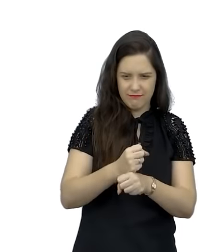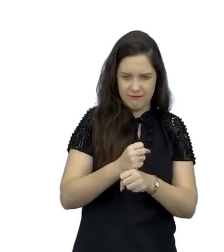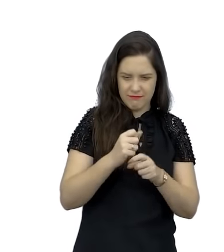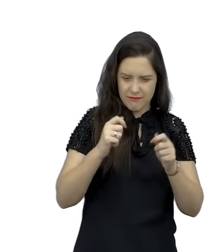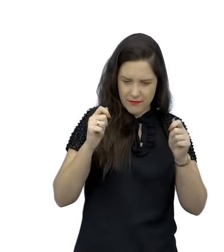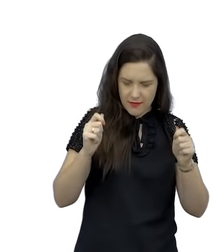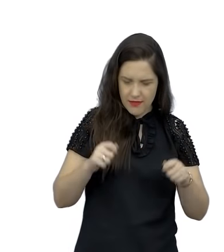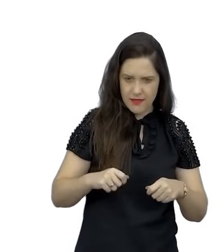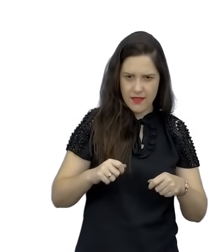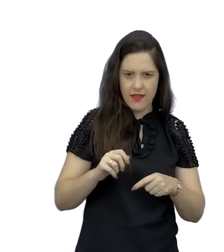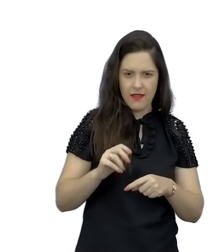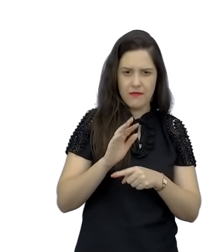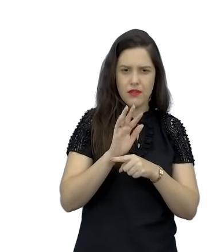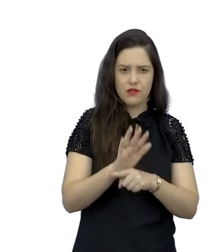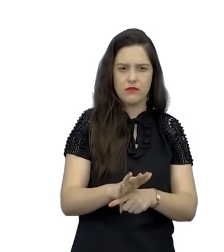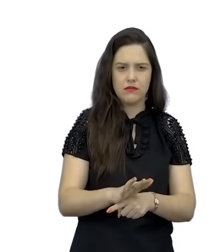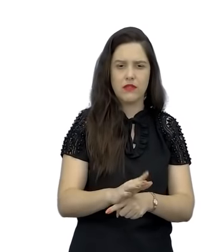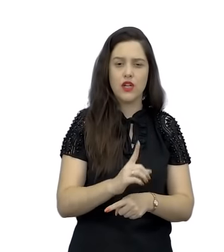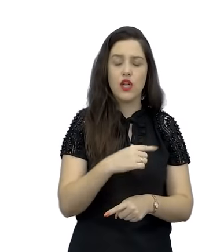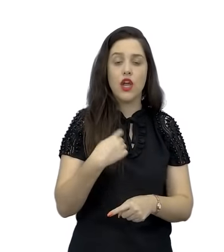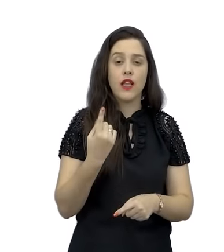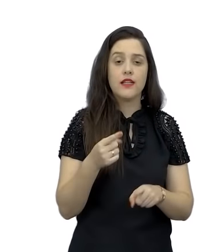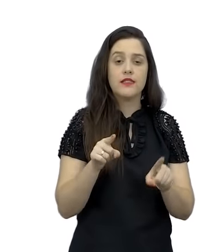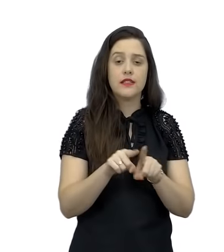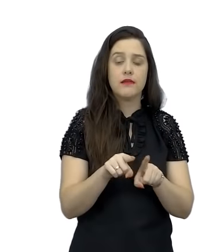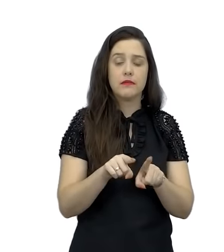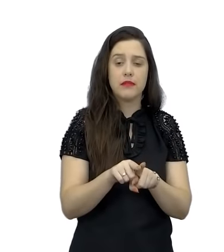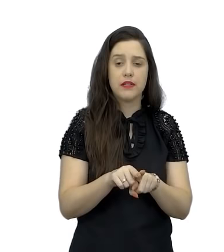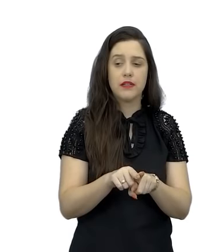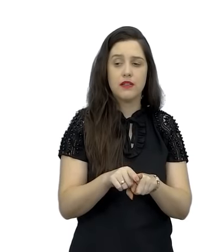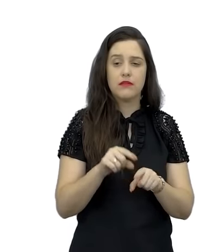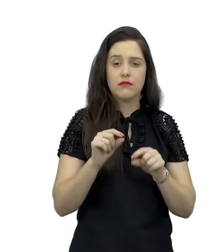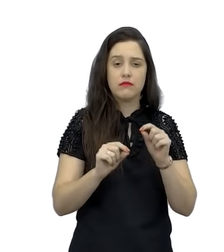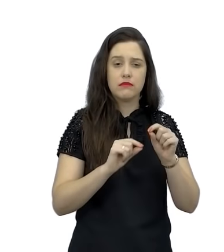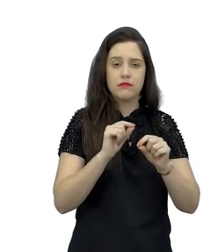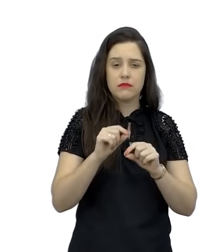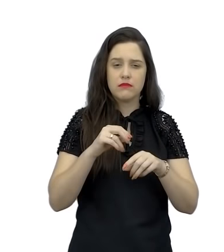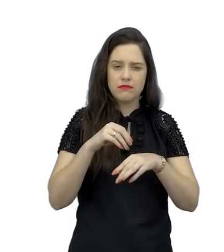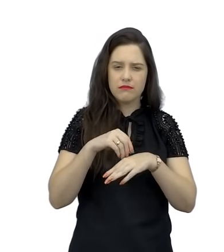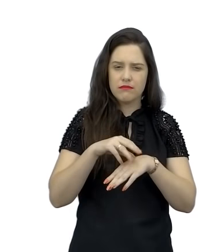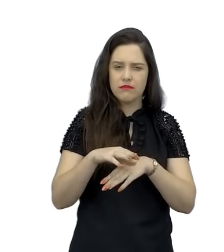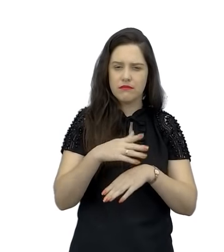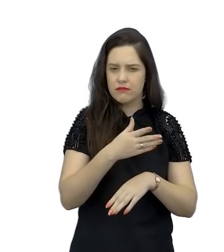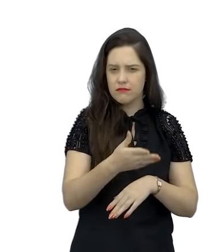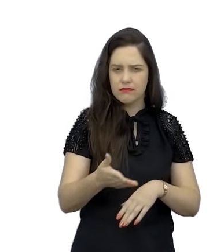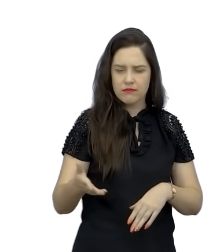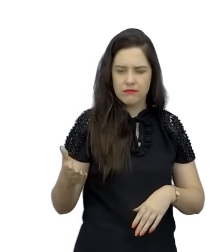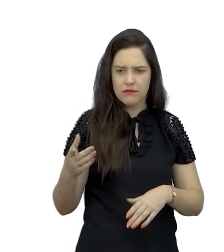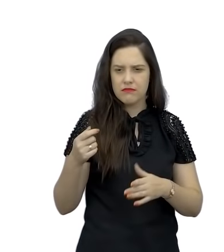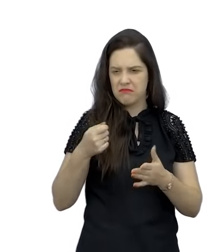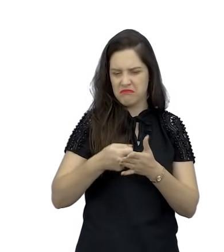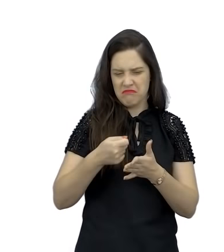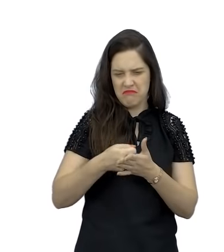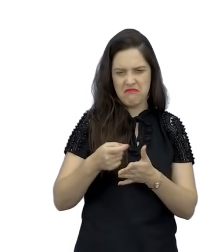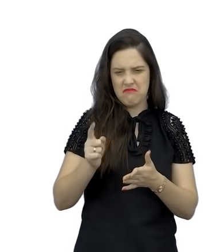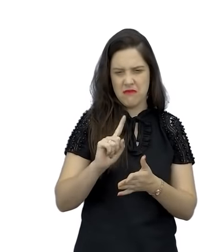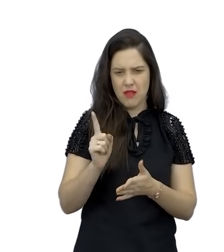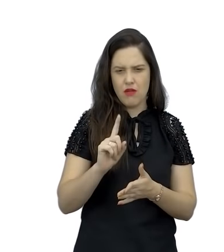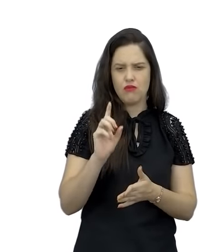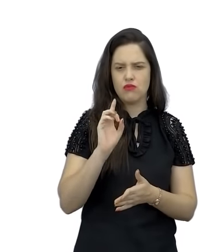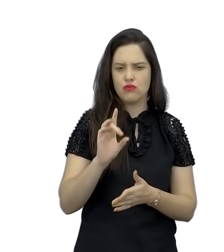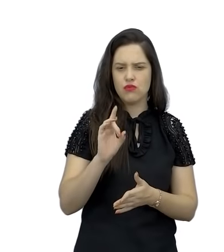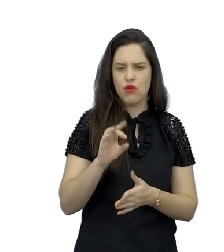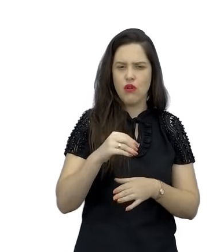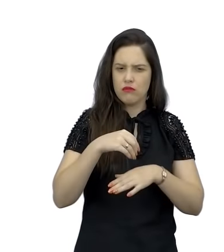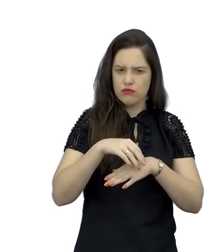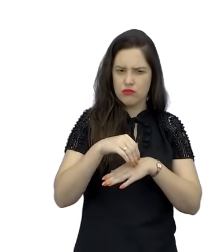nos coloca aqui, né? Nós temos também, aqui é só sugestão para vocês, eu gosto de ter sempre um cardápio, né,